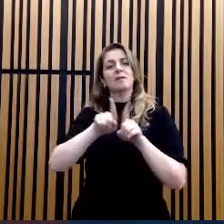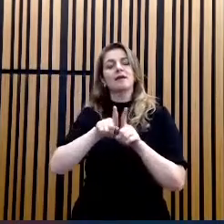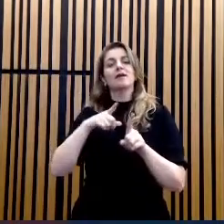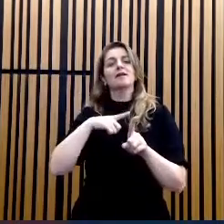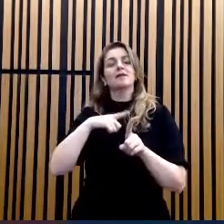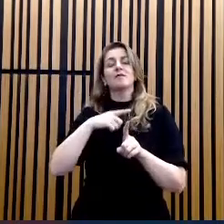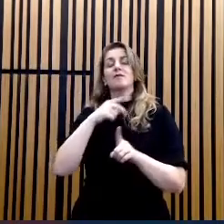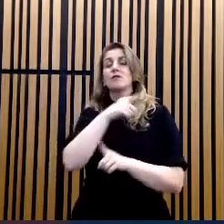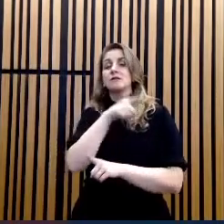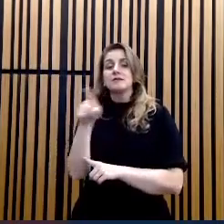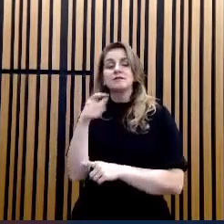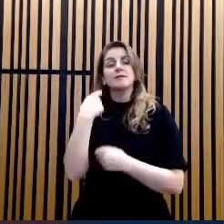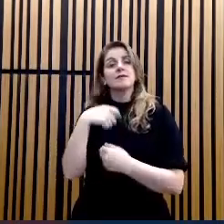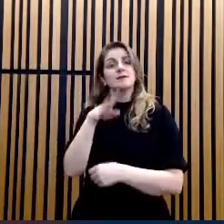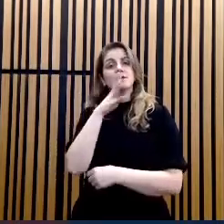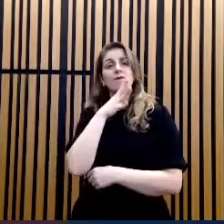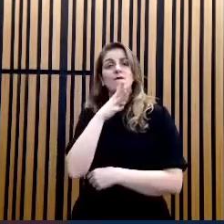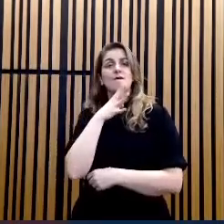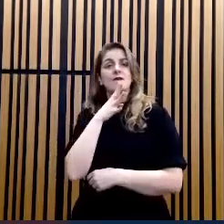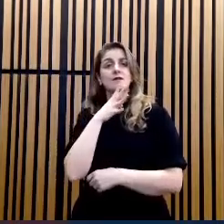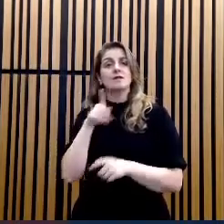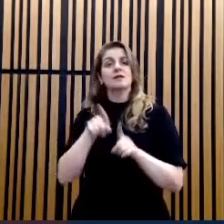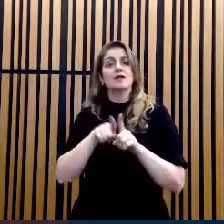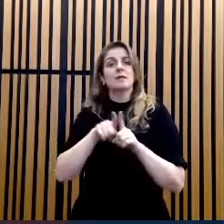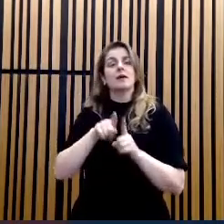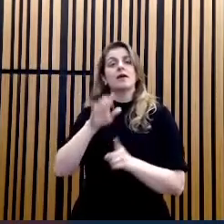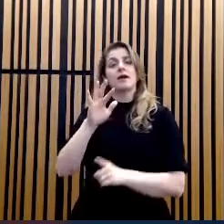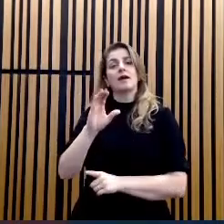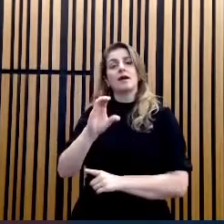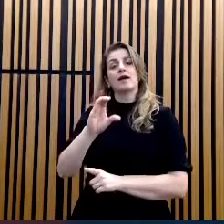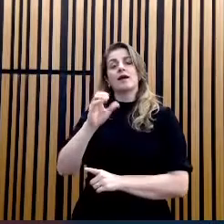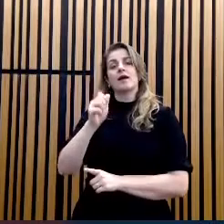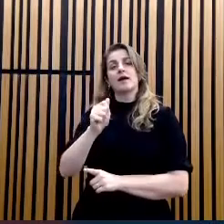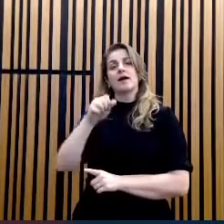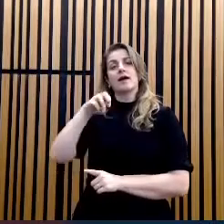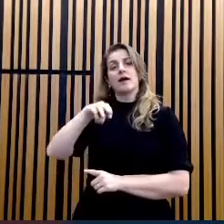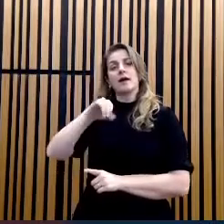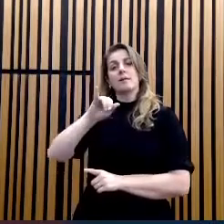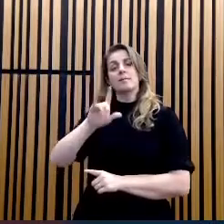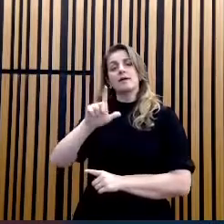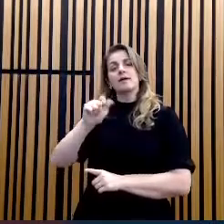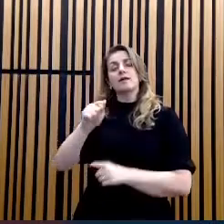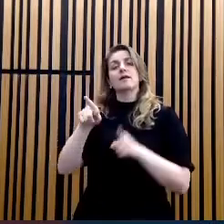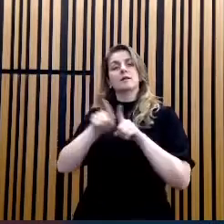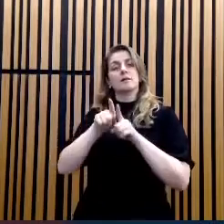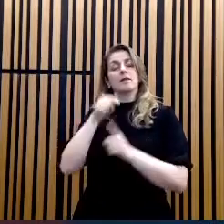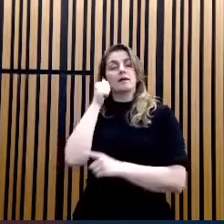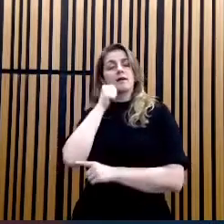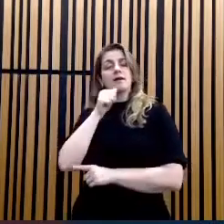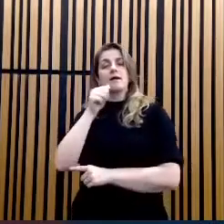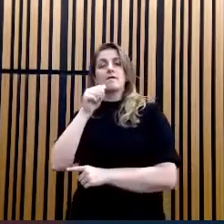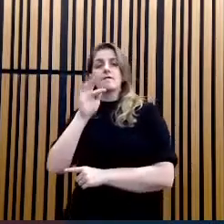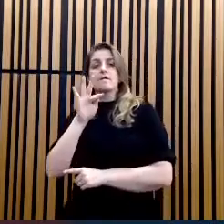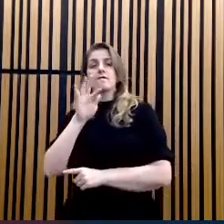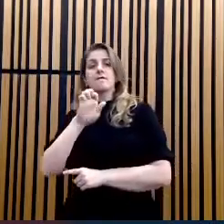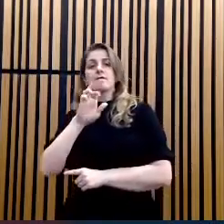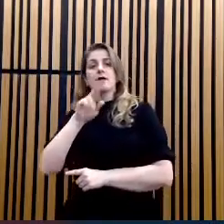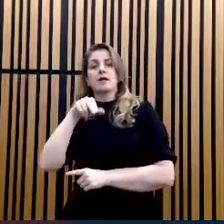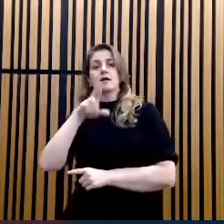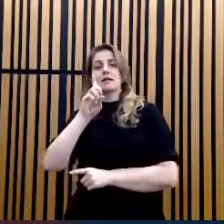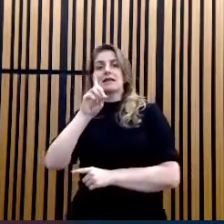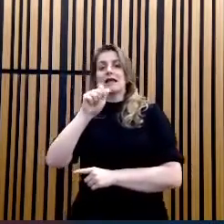que vocês têm que conhecer, Camila Fauzi e Fernanda. Ali elas falam muito sobre isso, sobre o anti-age